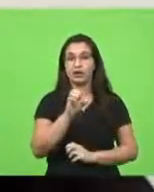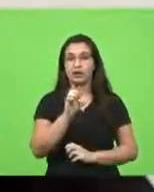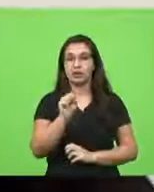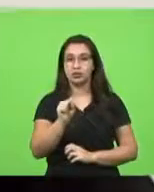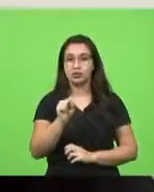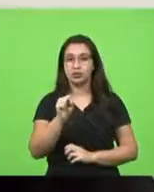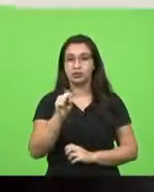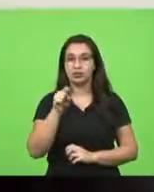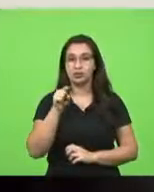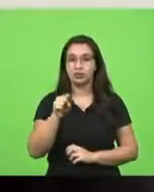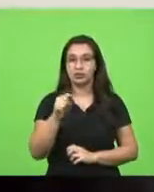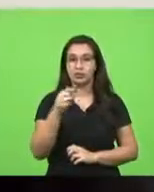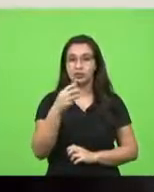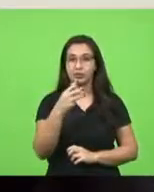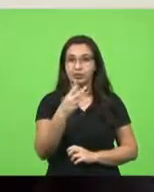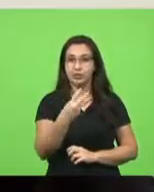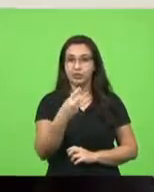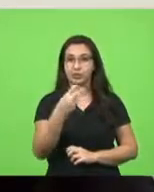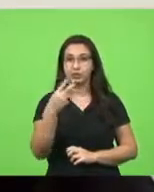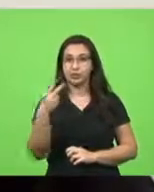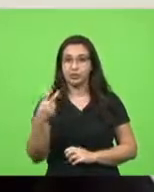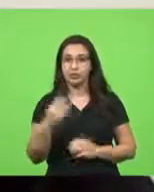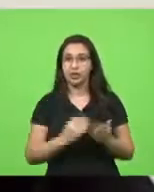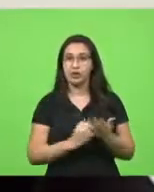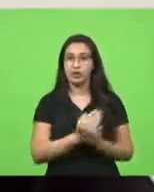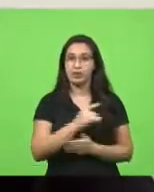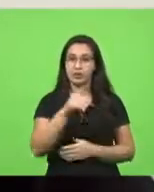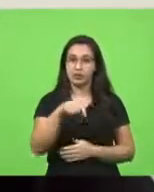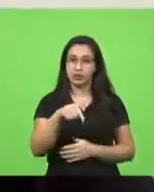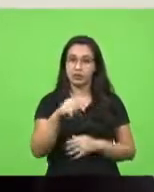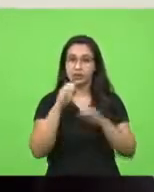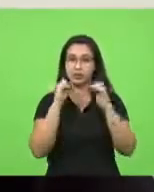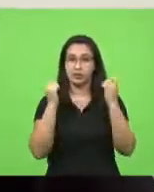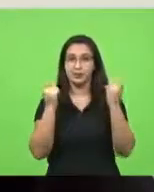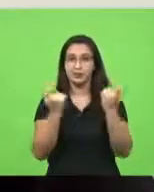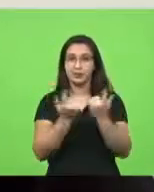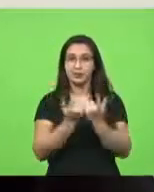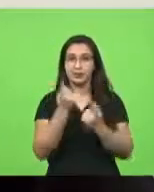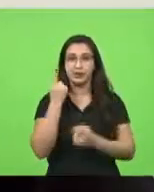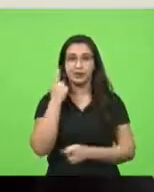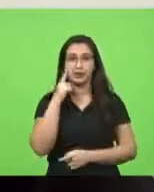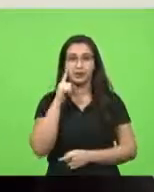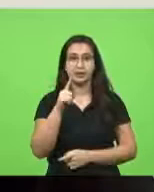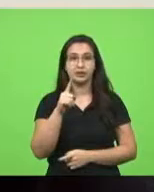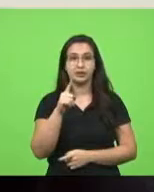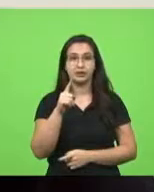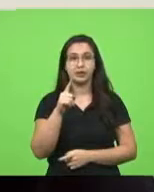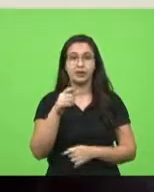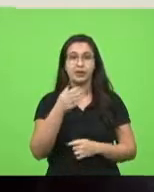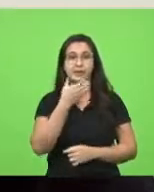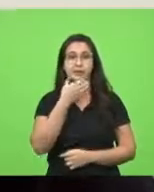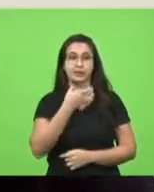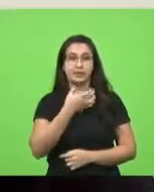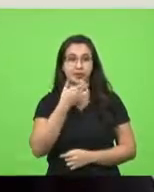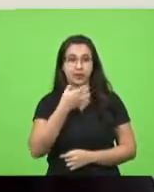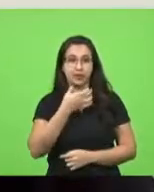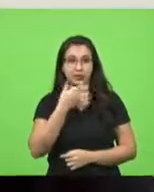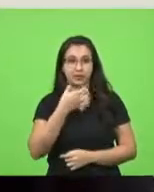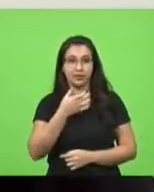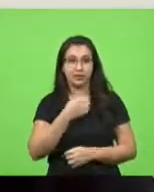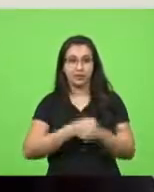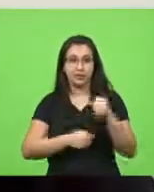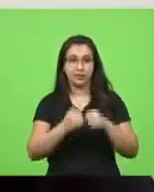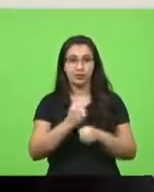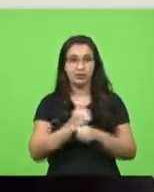18.032, que foi aprovada pelo Parlamento Catarinense em dezembro do ano passado e que tornou